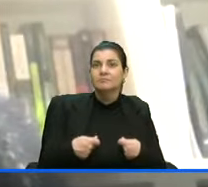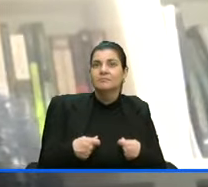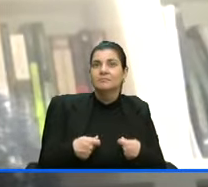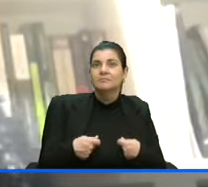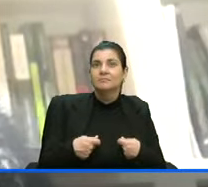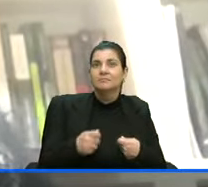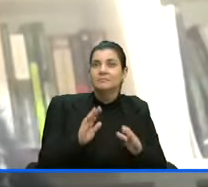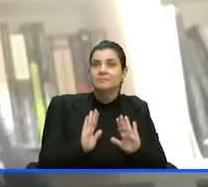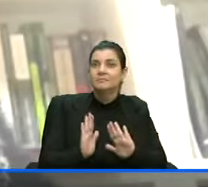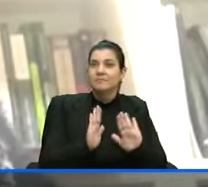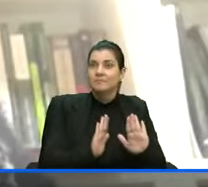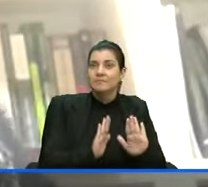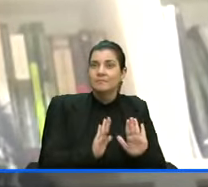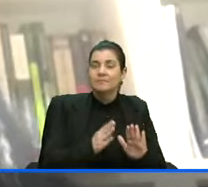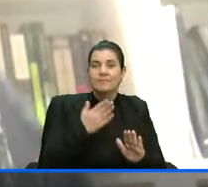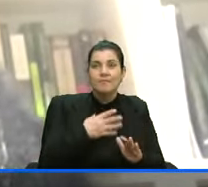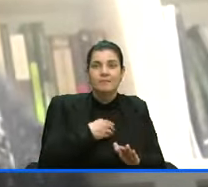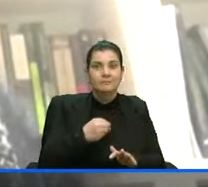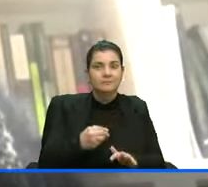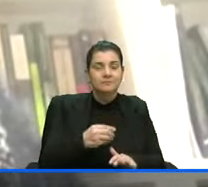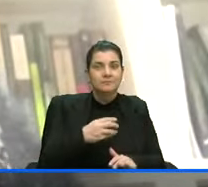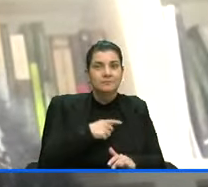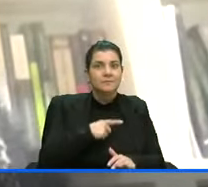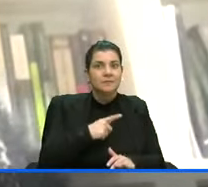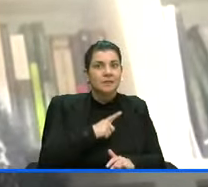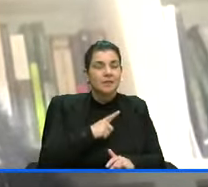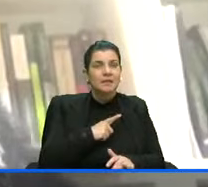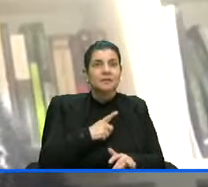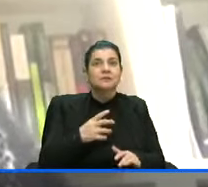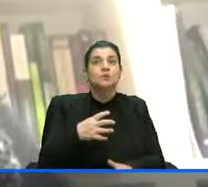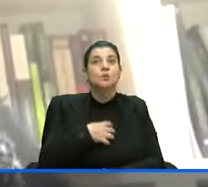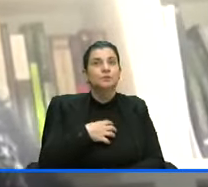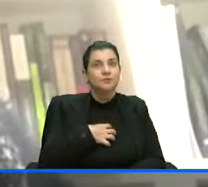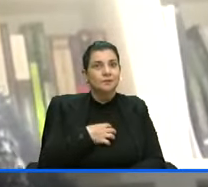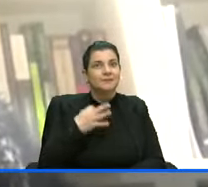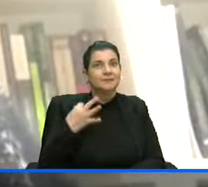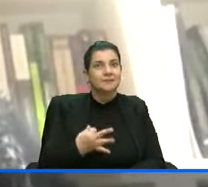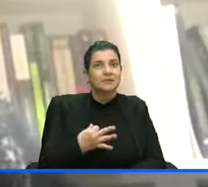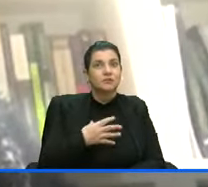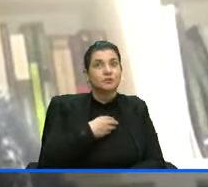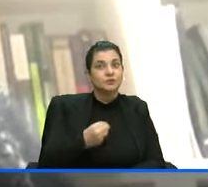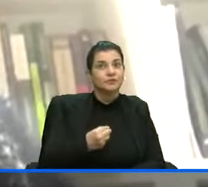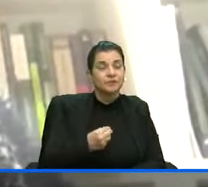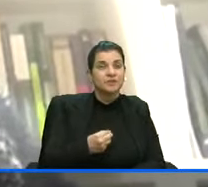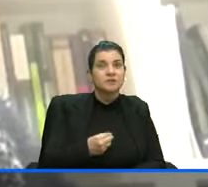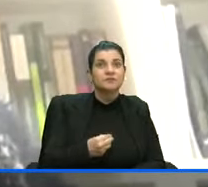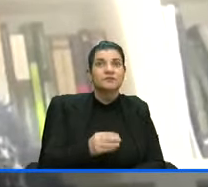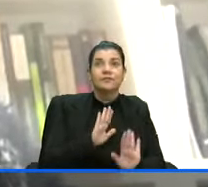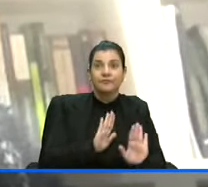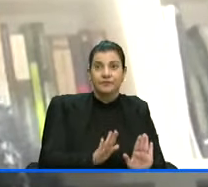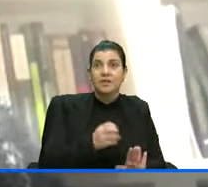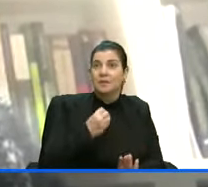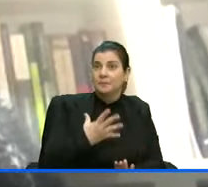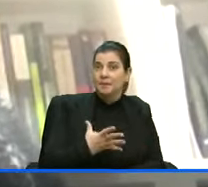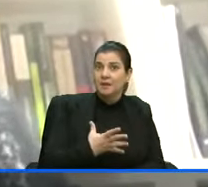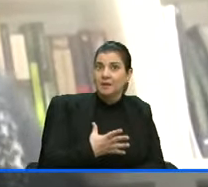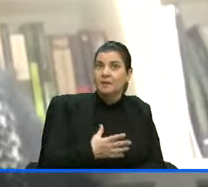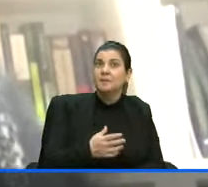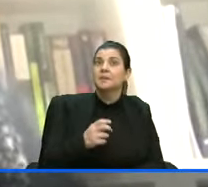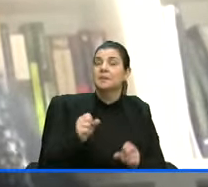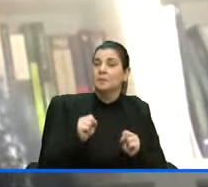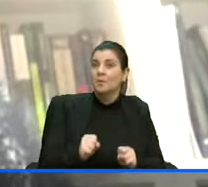essas crianças, precisam ter condições adequadas que os seus filhos fiquem bem pequenos para que elas possam ter condições